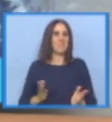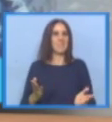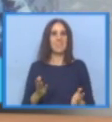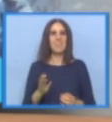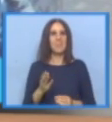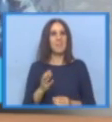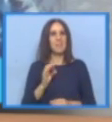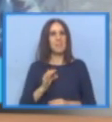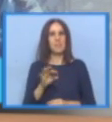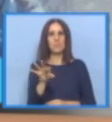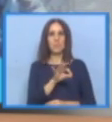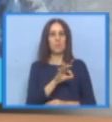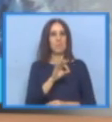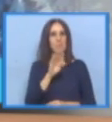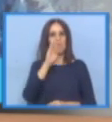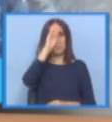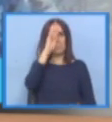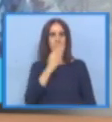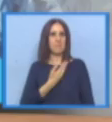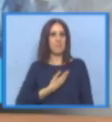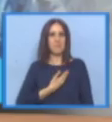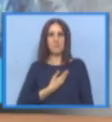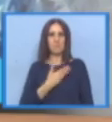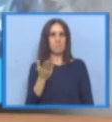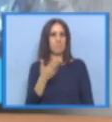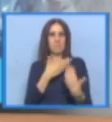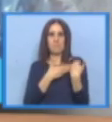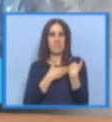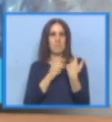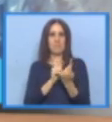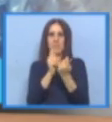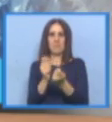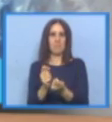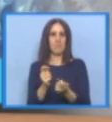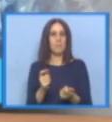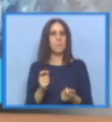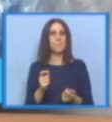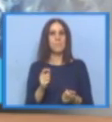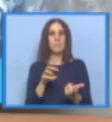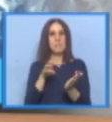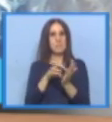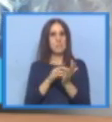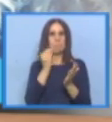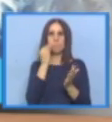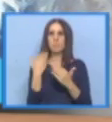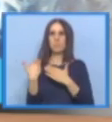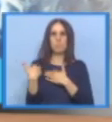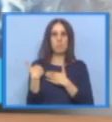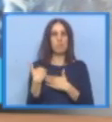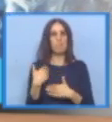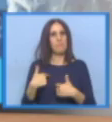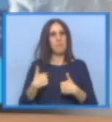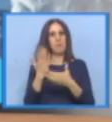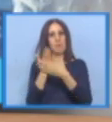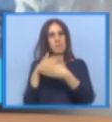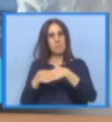à escolha do Papa Francisco para este cargo. Além do simbolismo próprio de ser responsável pelo arquivo